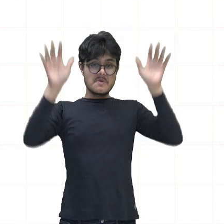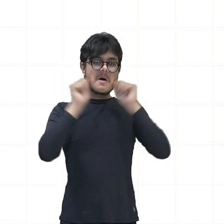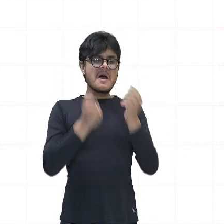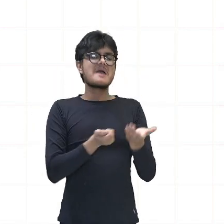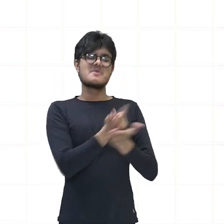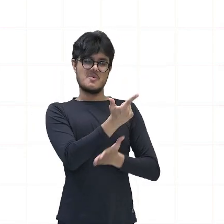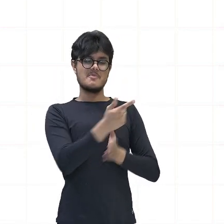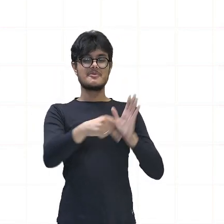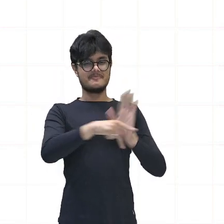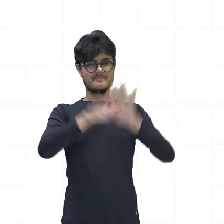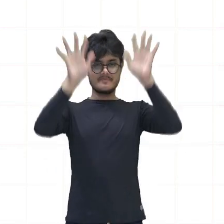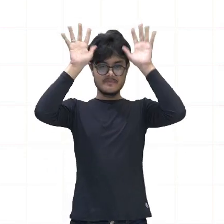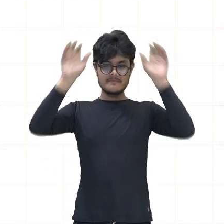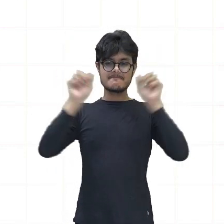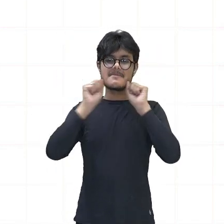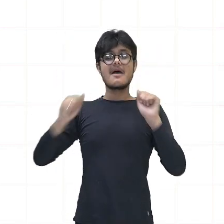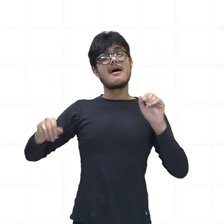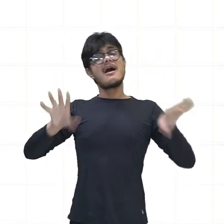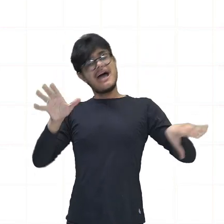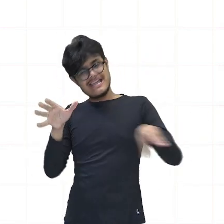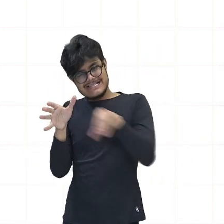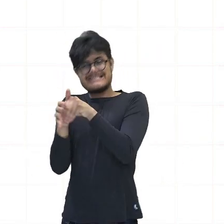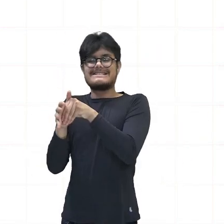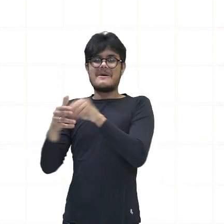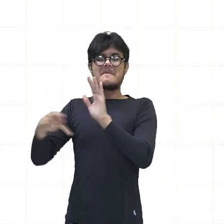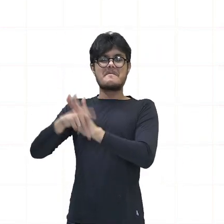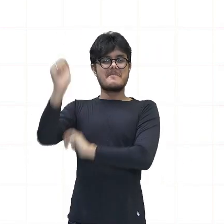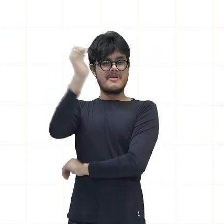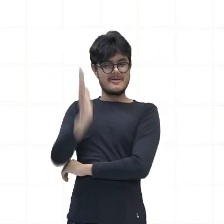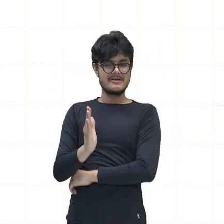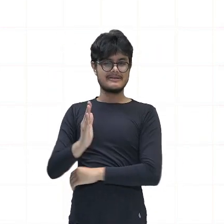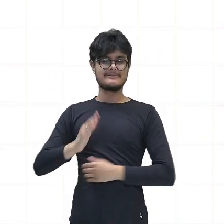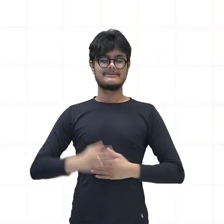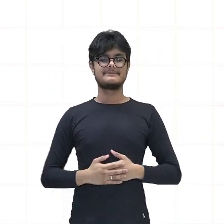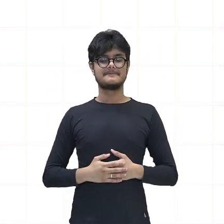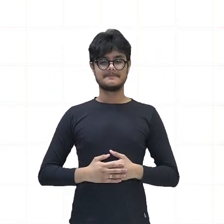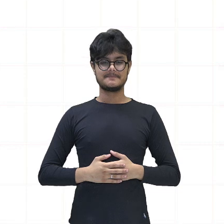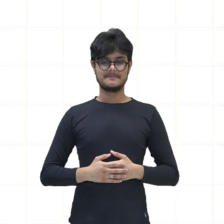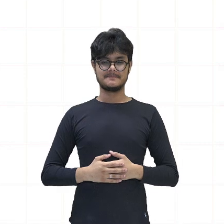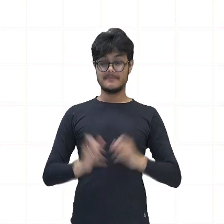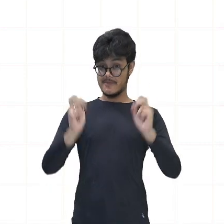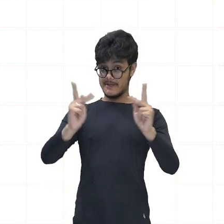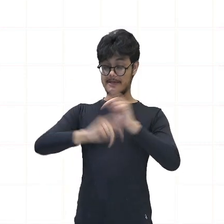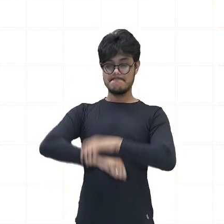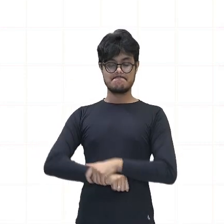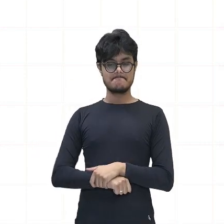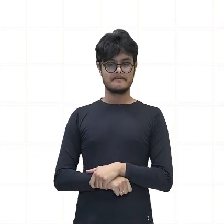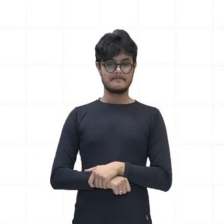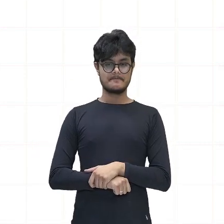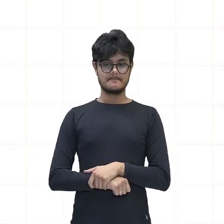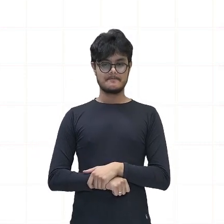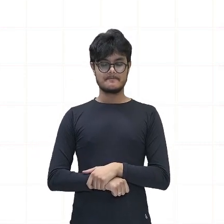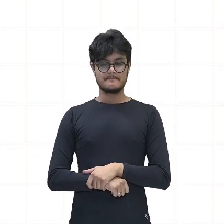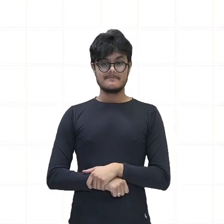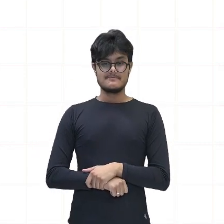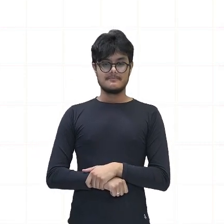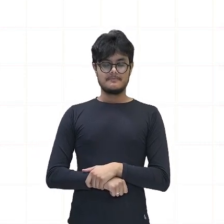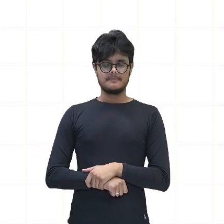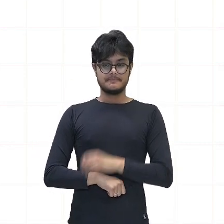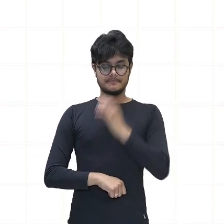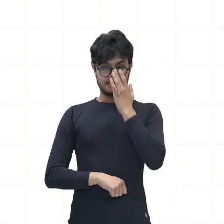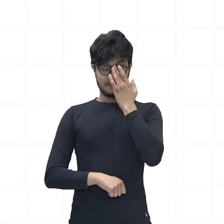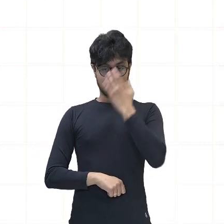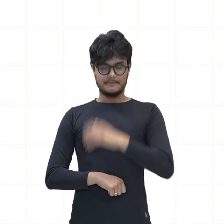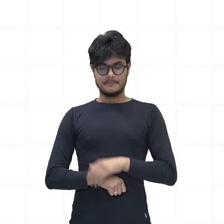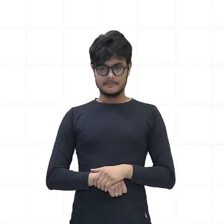atual estado do Acre, por, na época, 2 milhões de libras esterlinas, e o Brasil se comprometeu a construir